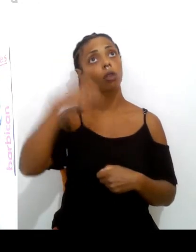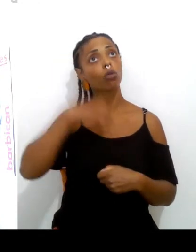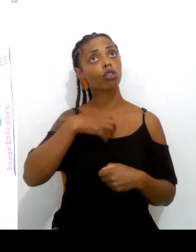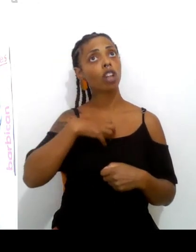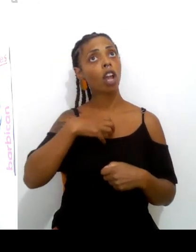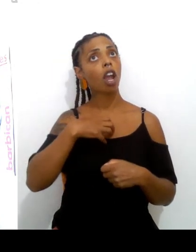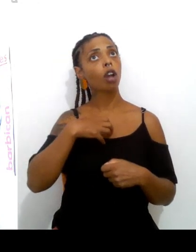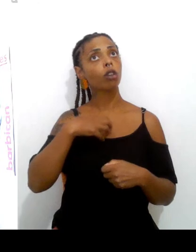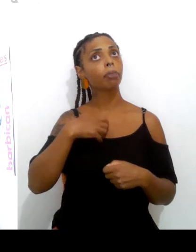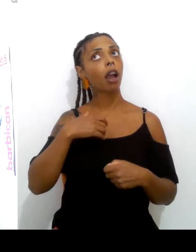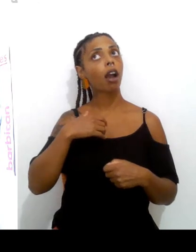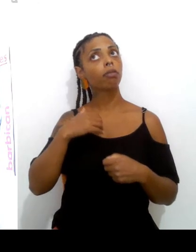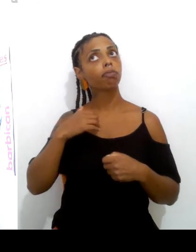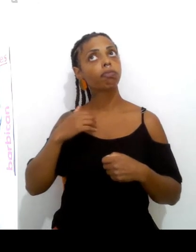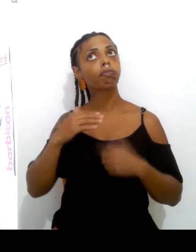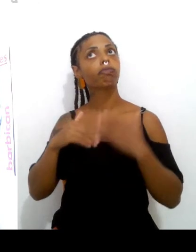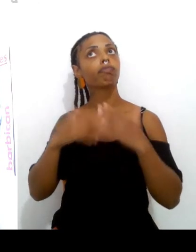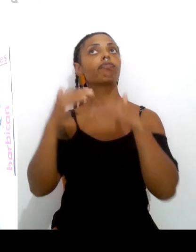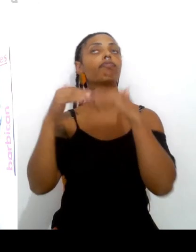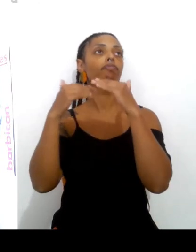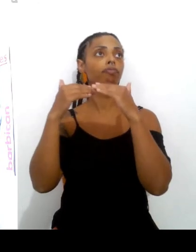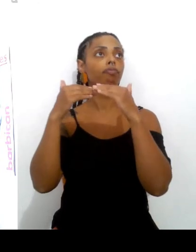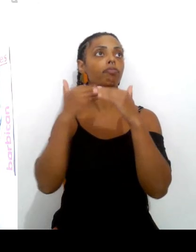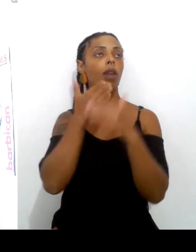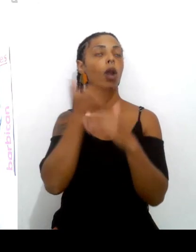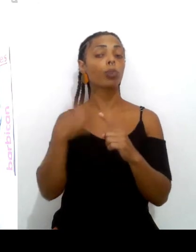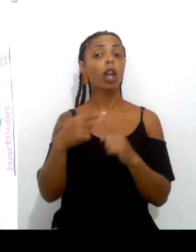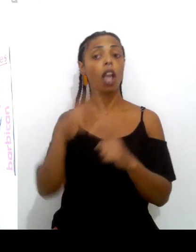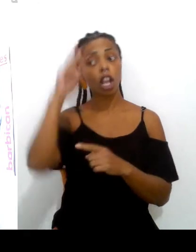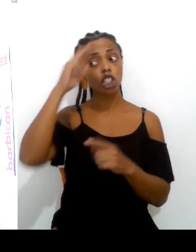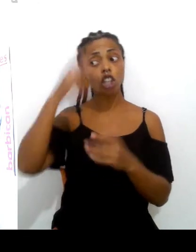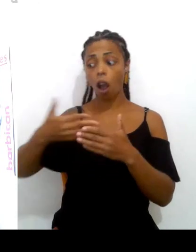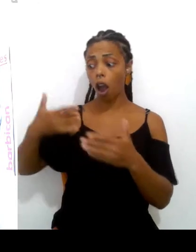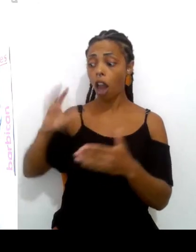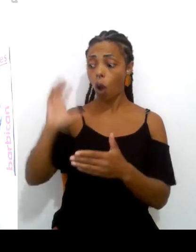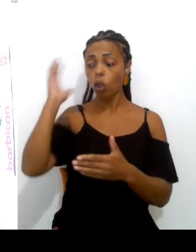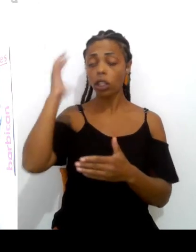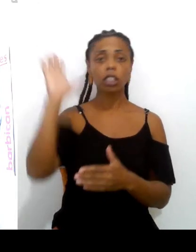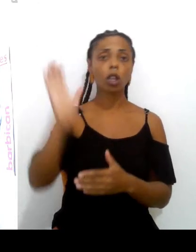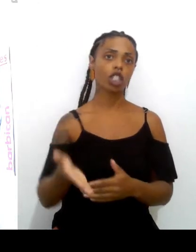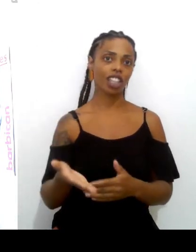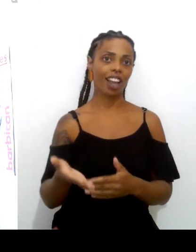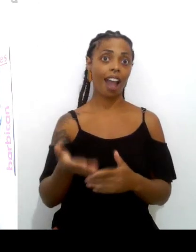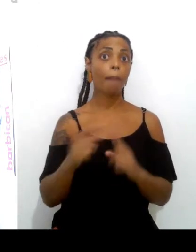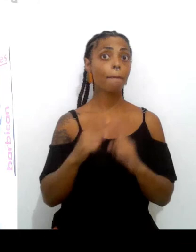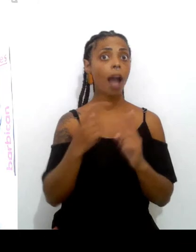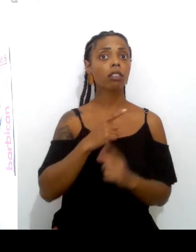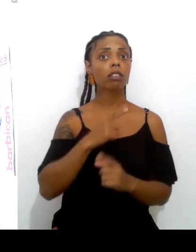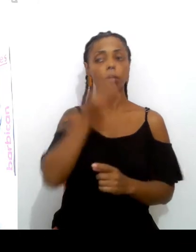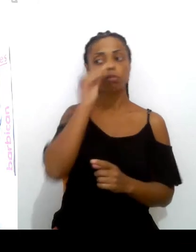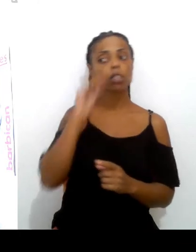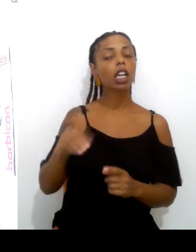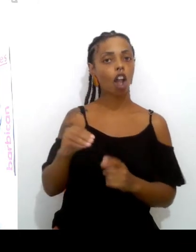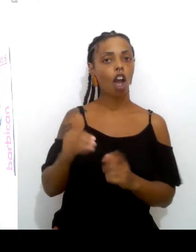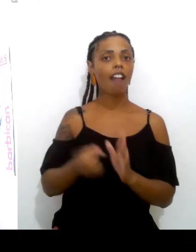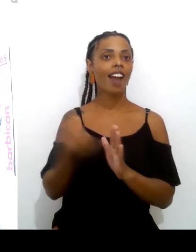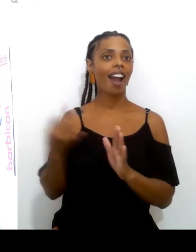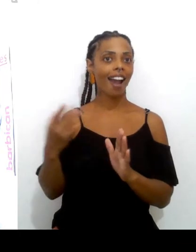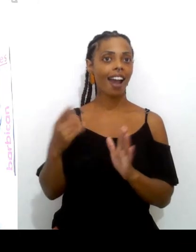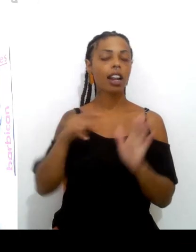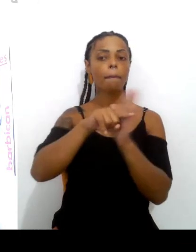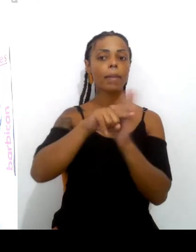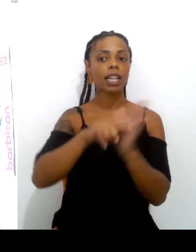essas histórias já aconteceram porque essas histórias muitas vezes foram ignoradas não só nas pesquisas sobre